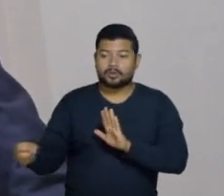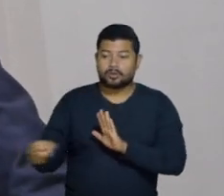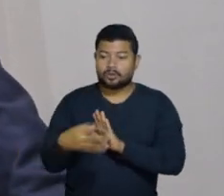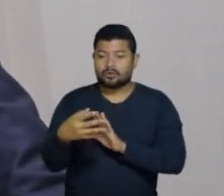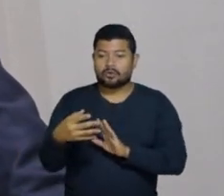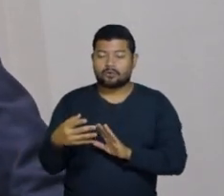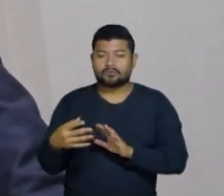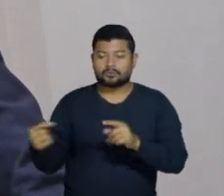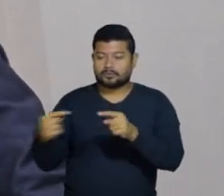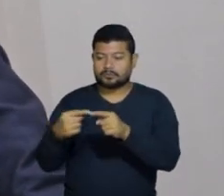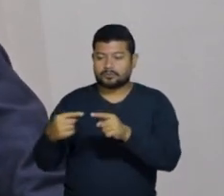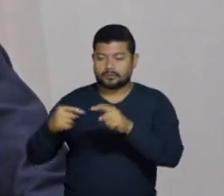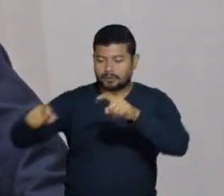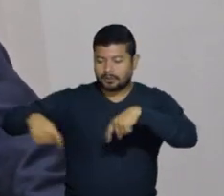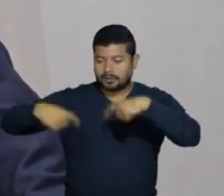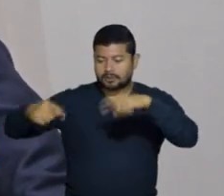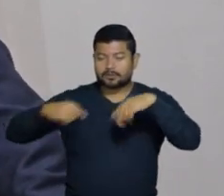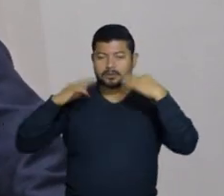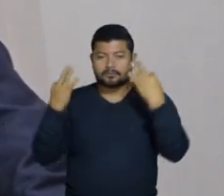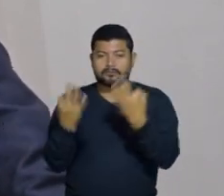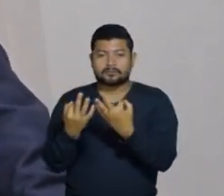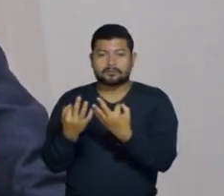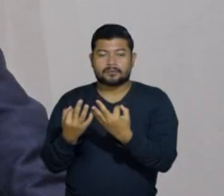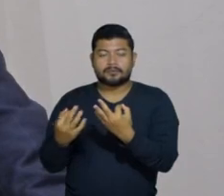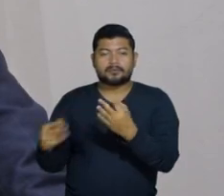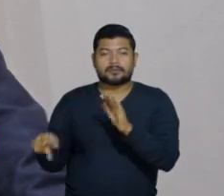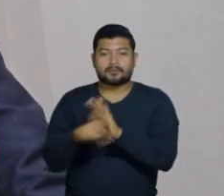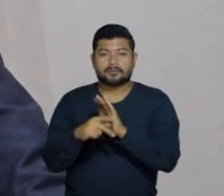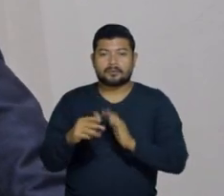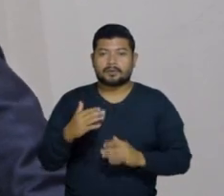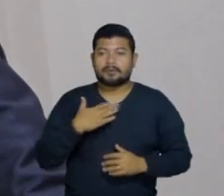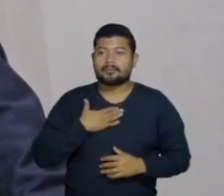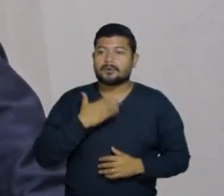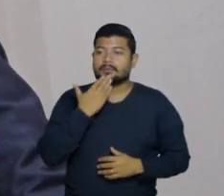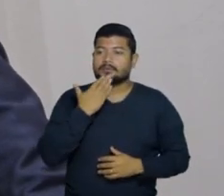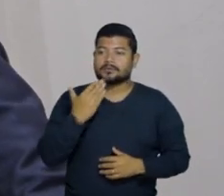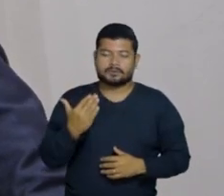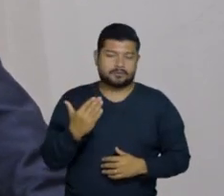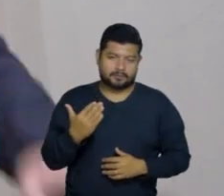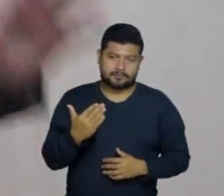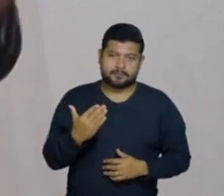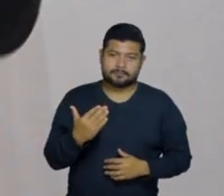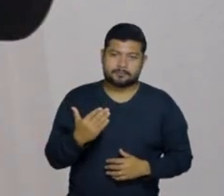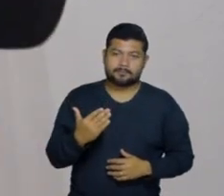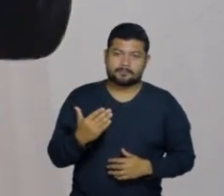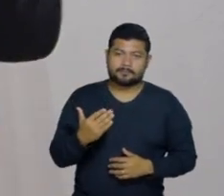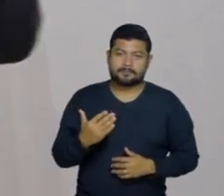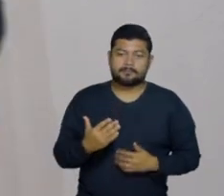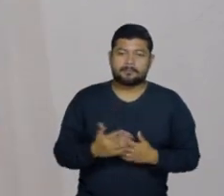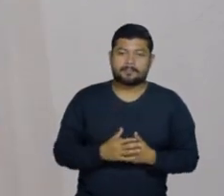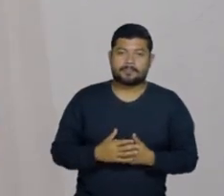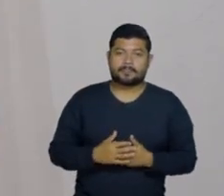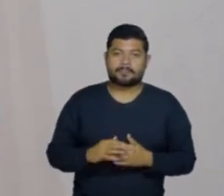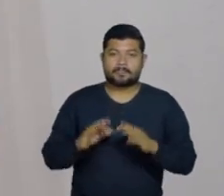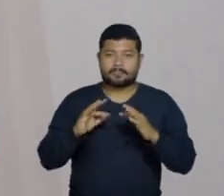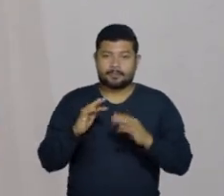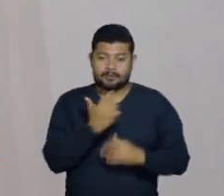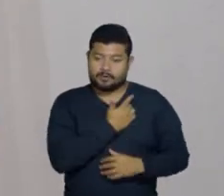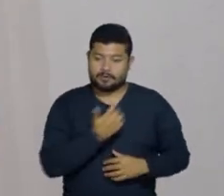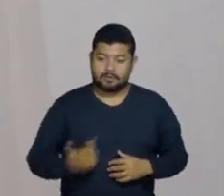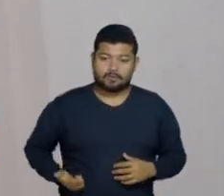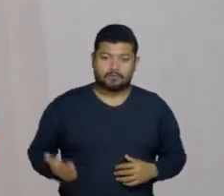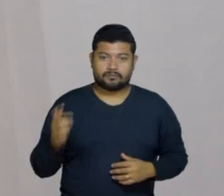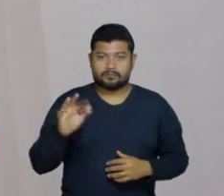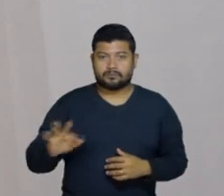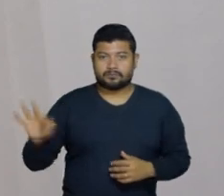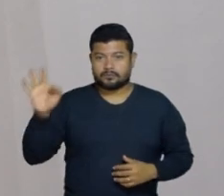familiar, por solicitação minha nesse debate, o governo federal criou um novo PAC